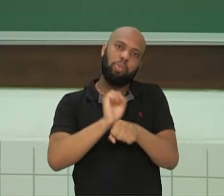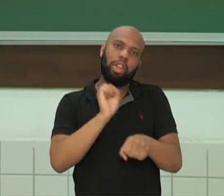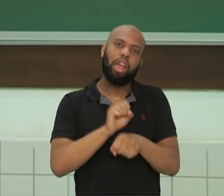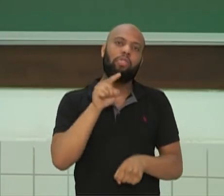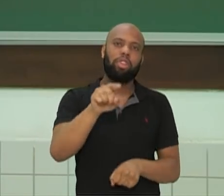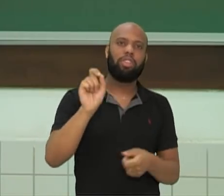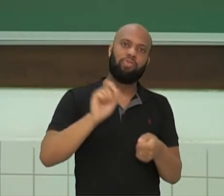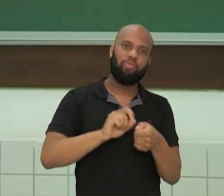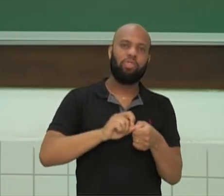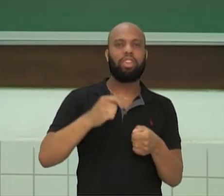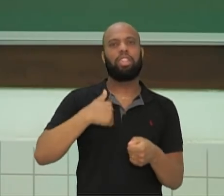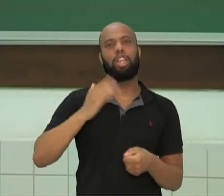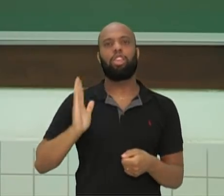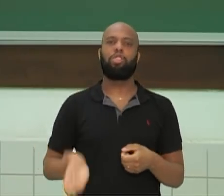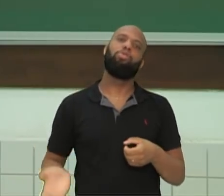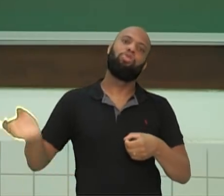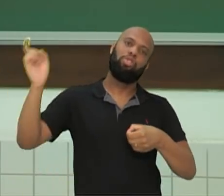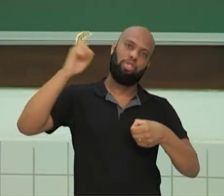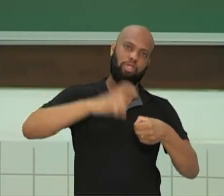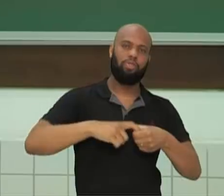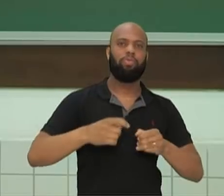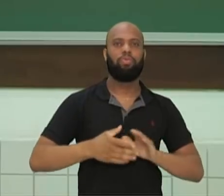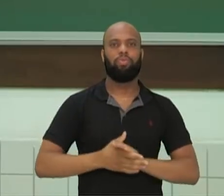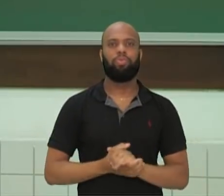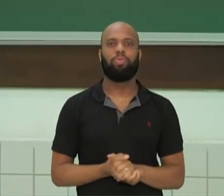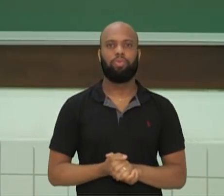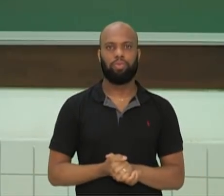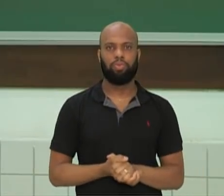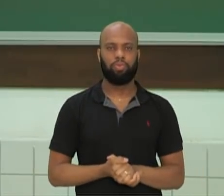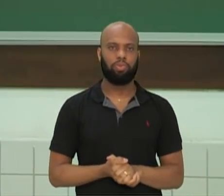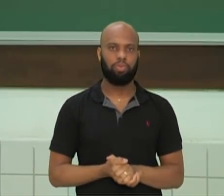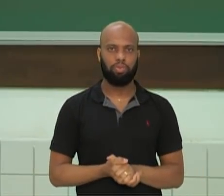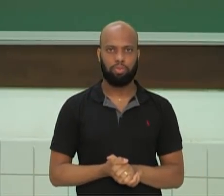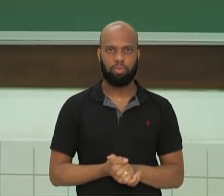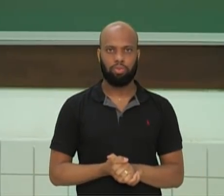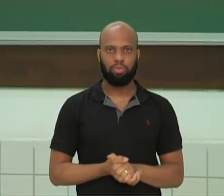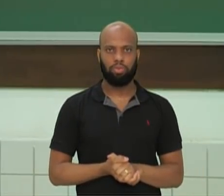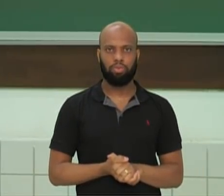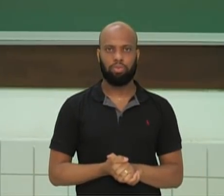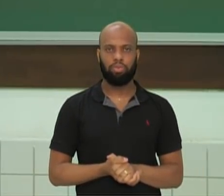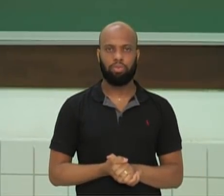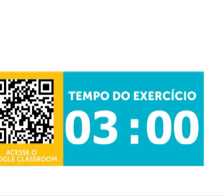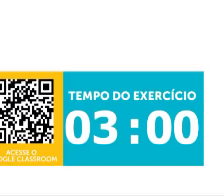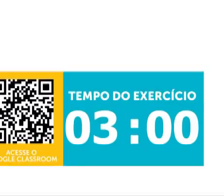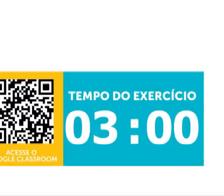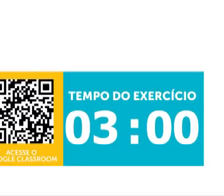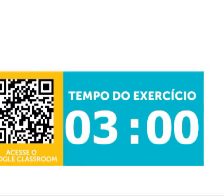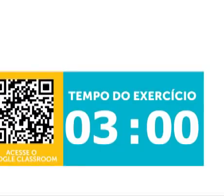procurar qual palavrinha dessa eu posso classificá-la como verbo. Vamos lá?